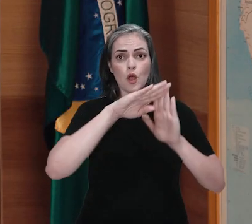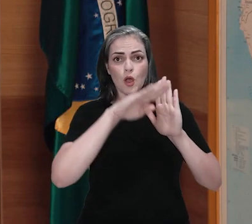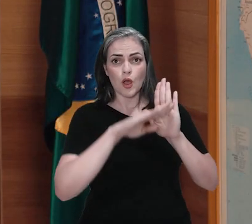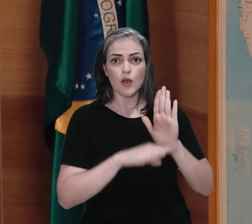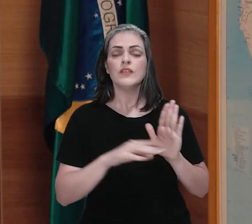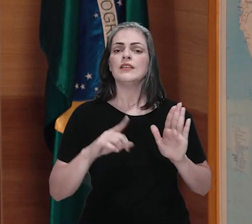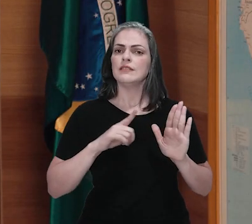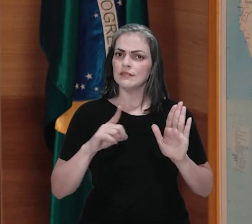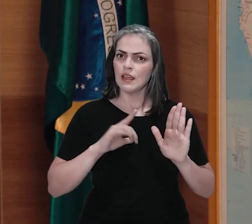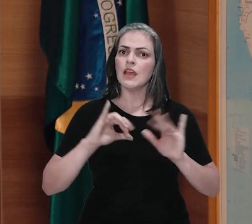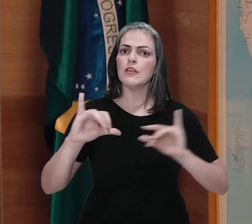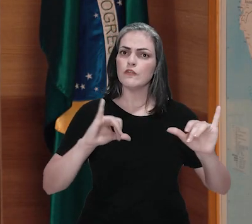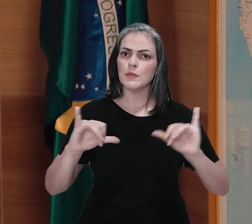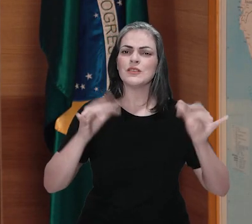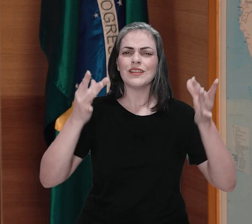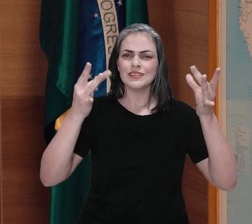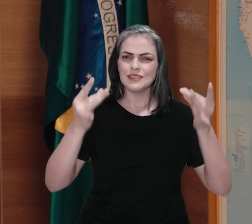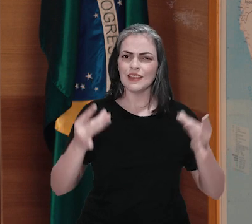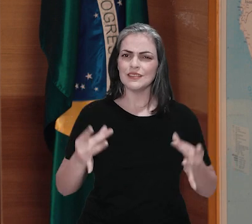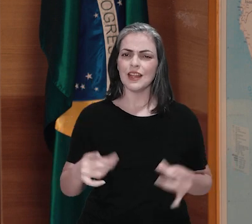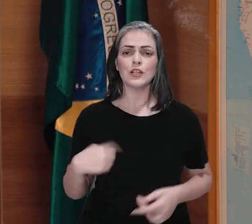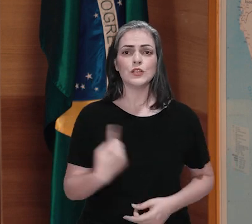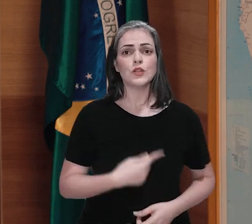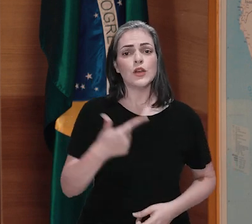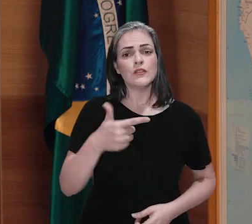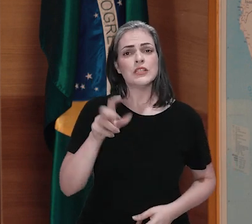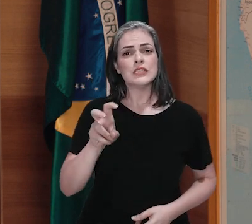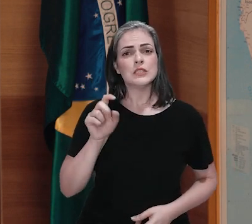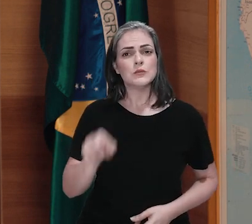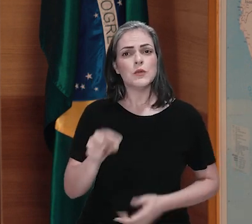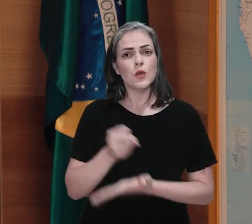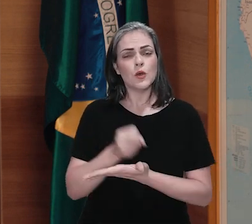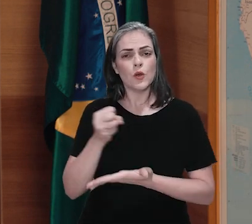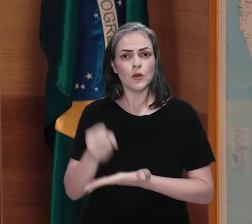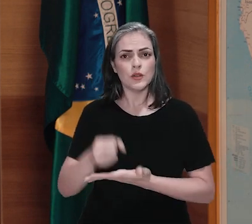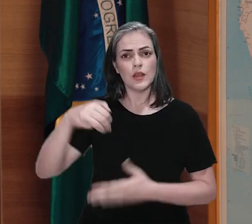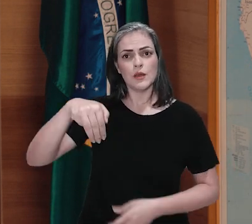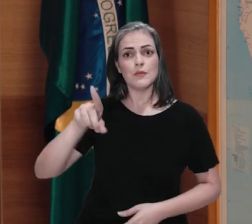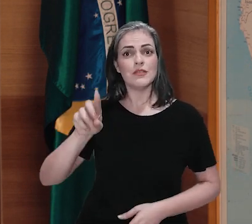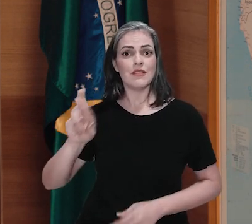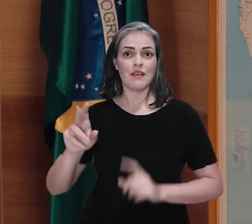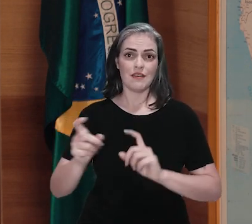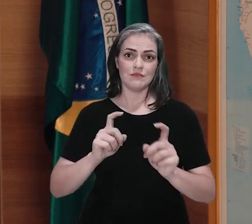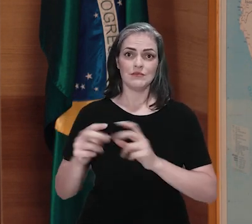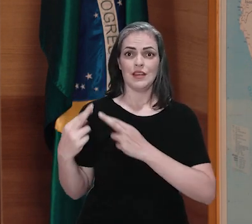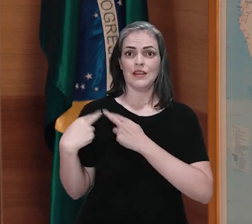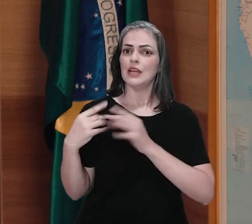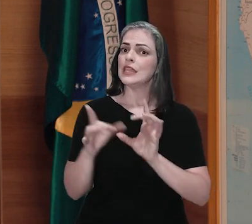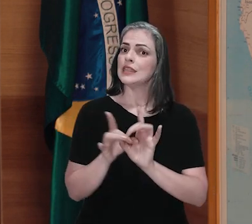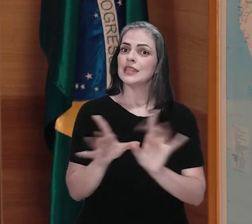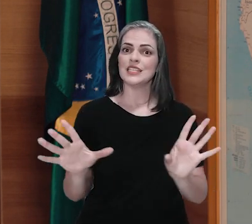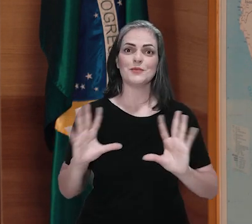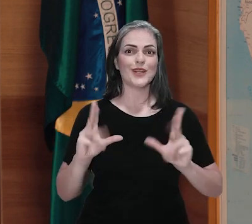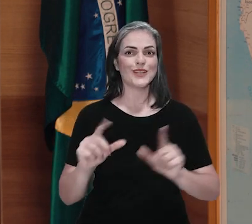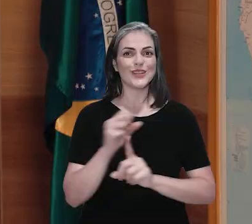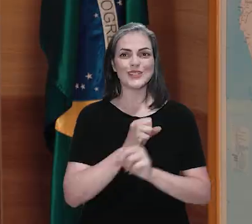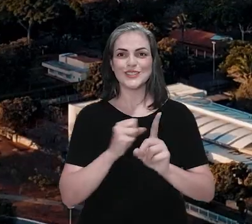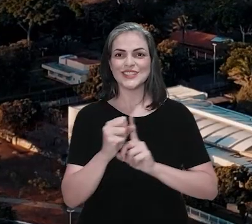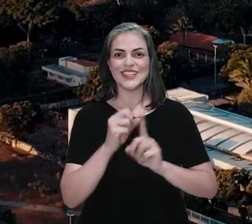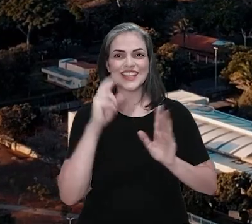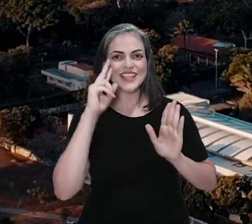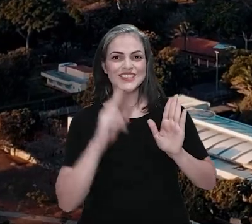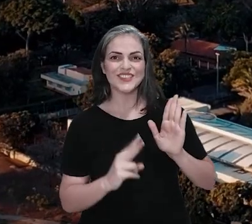painéis que contêm informações detalhadas dos nossos 25 mil contratos sobre gestão do MDR e que estão disponíveis para toda